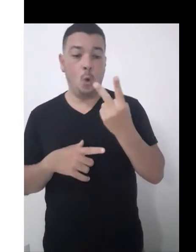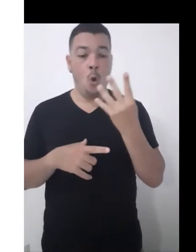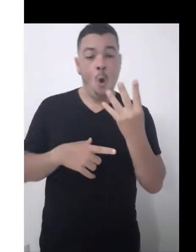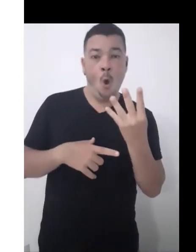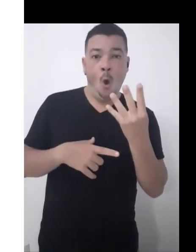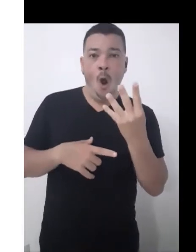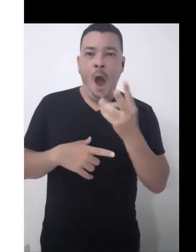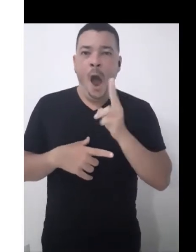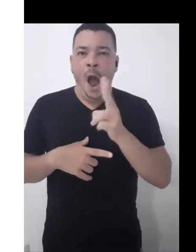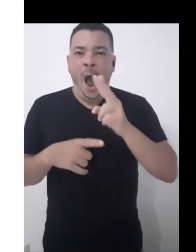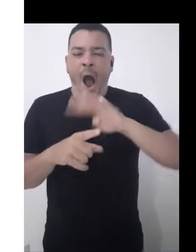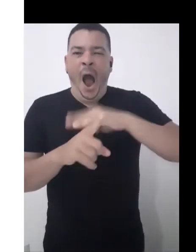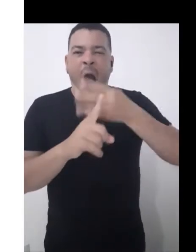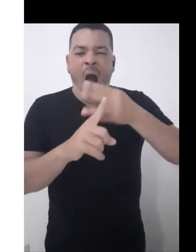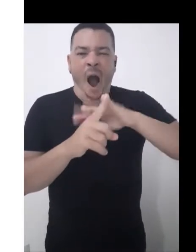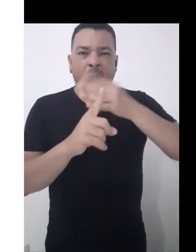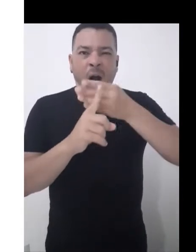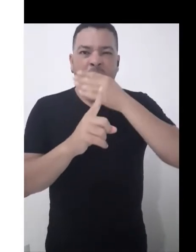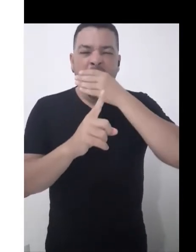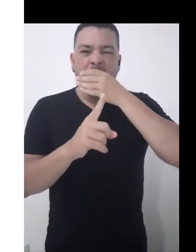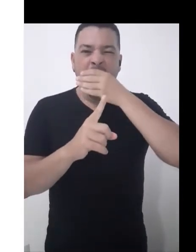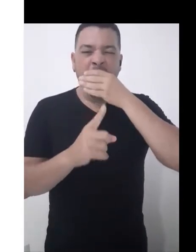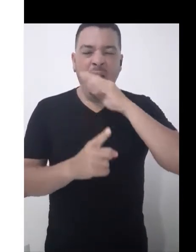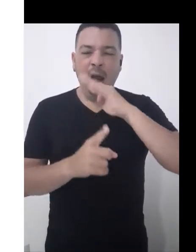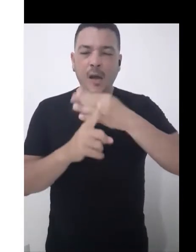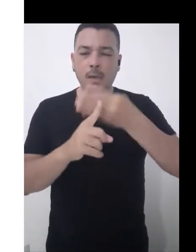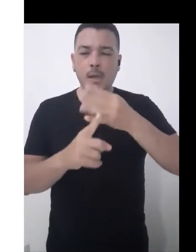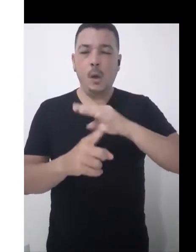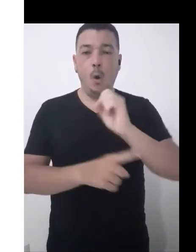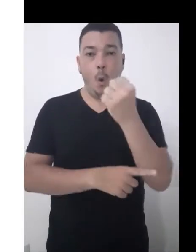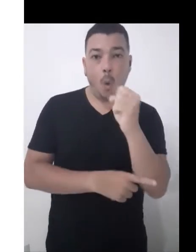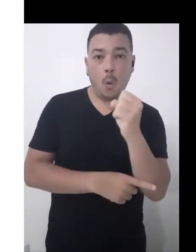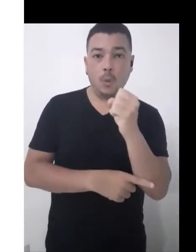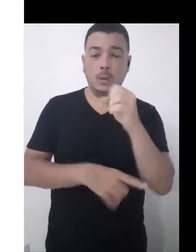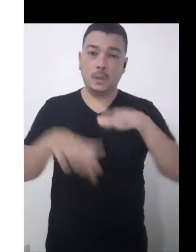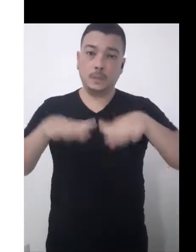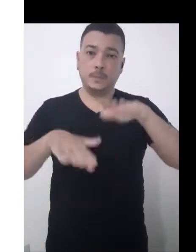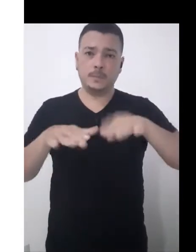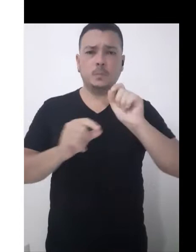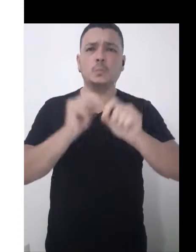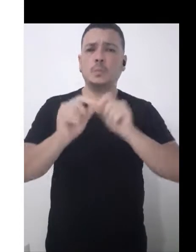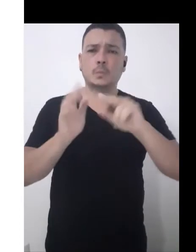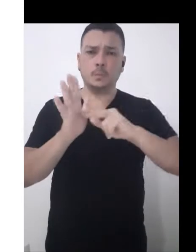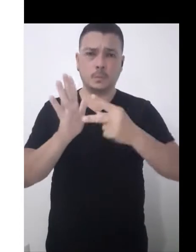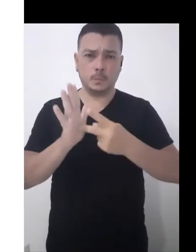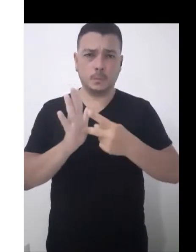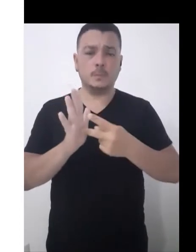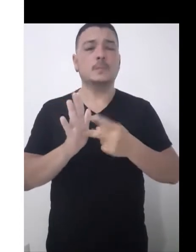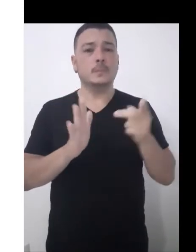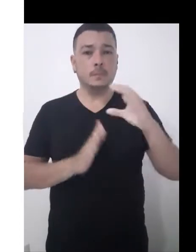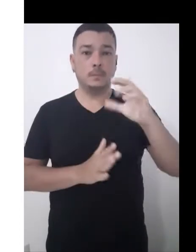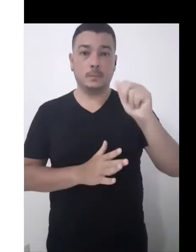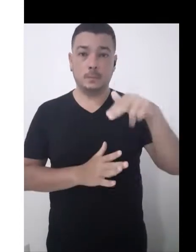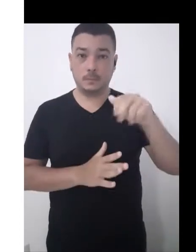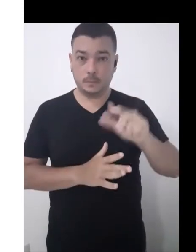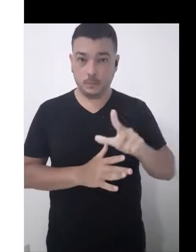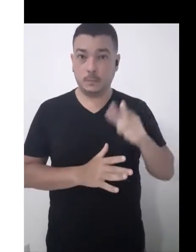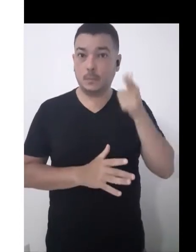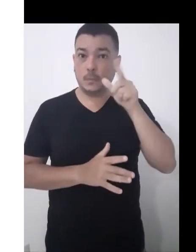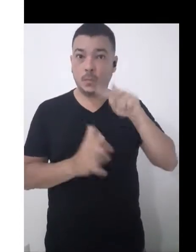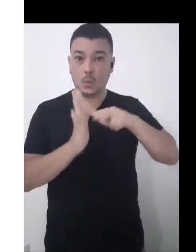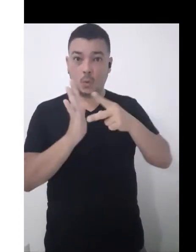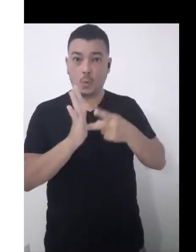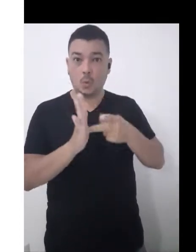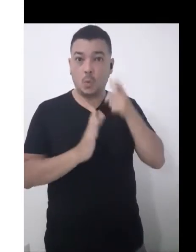né? Vai dobrando, 2, 4, 8, etc. O que é que quer dizer isso? Canal significa que eu consigo acessar ao